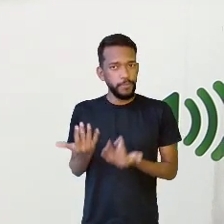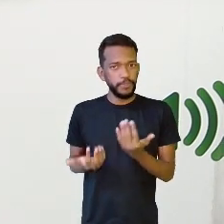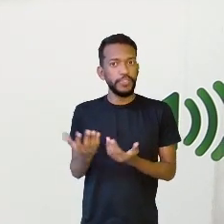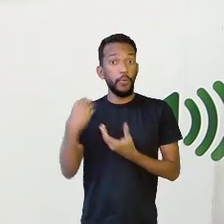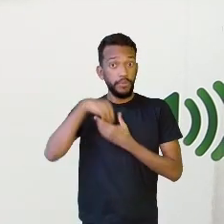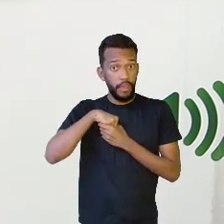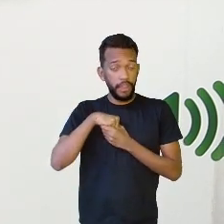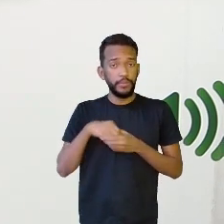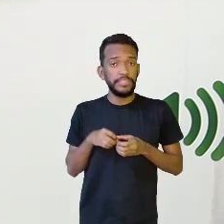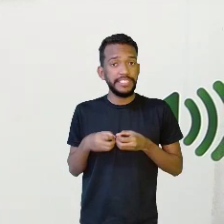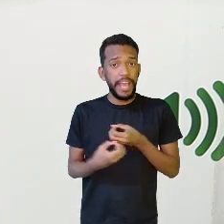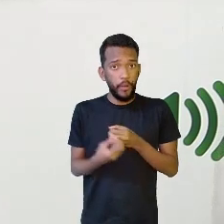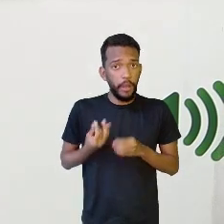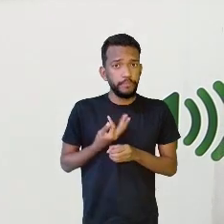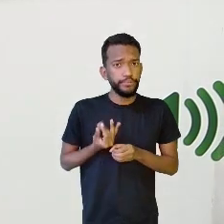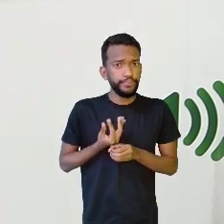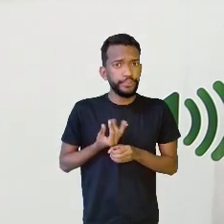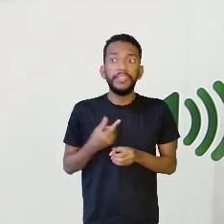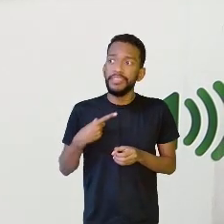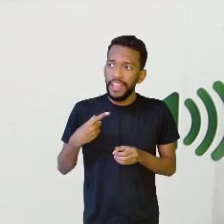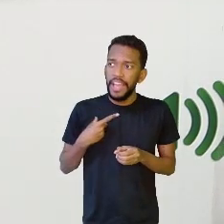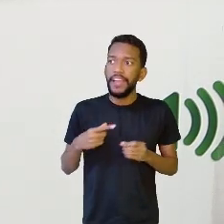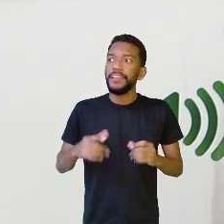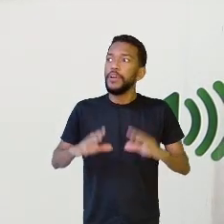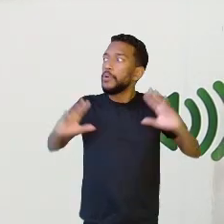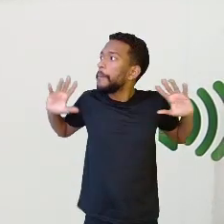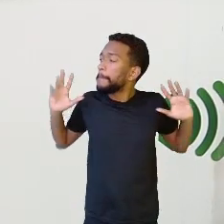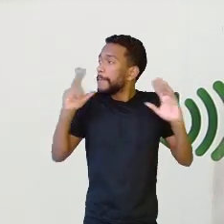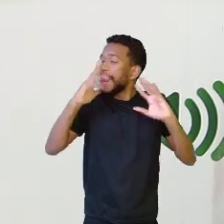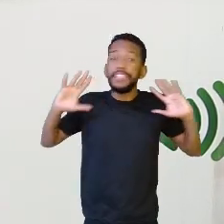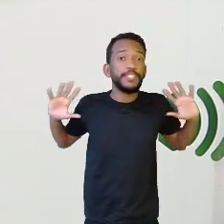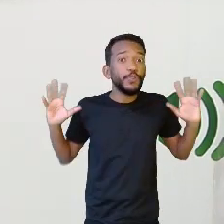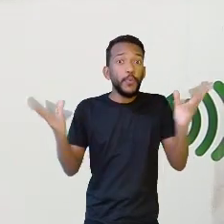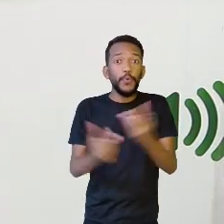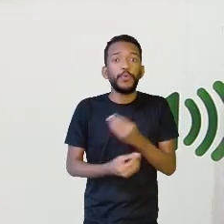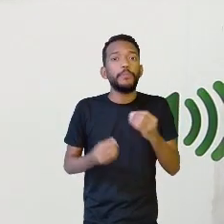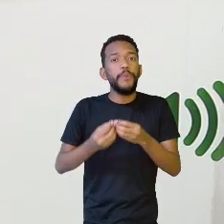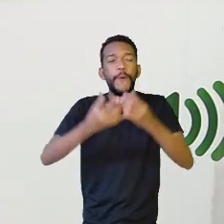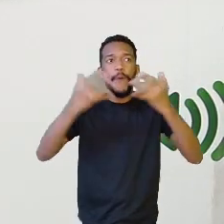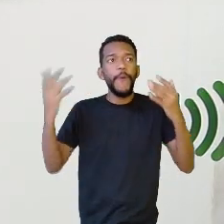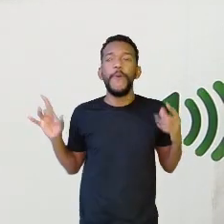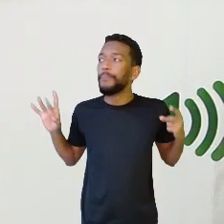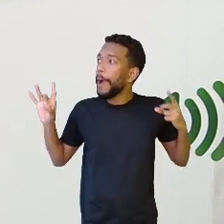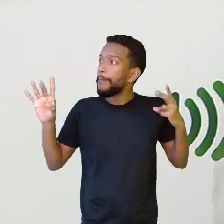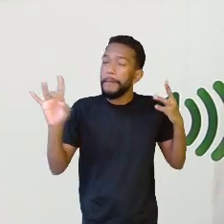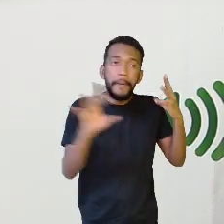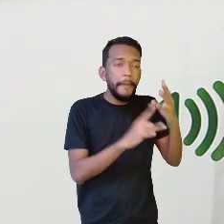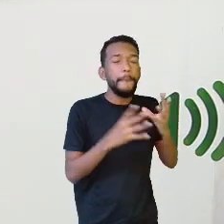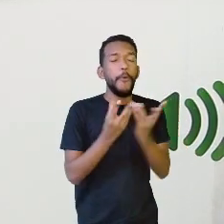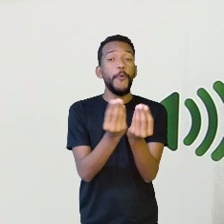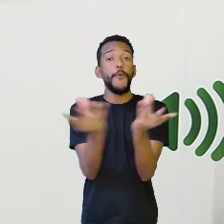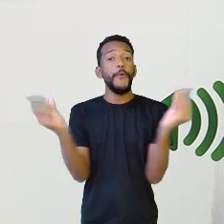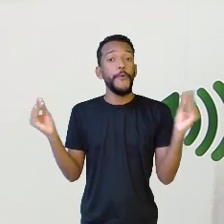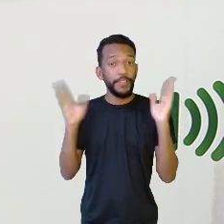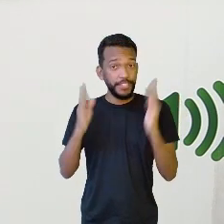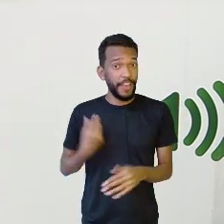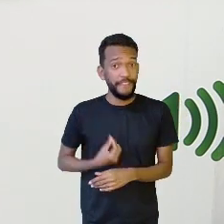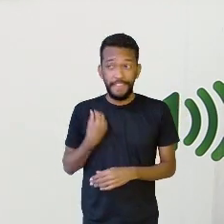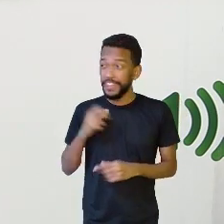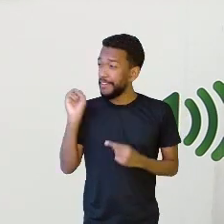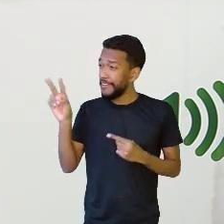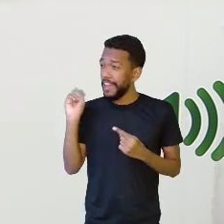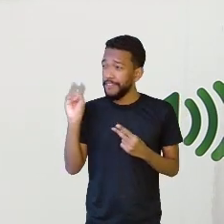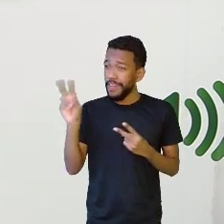Ou seja, nós temos combustão presente em muitas situações da nossa vida,